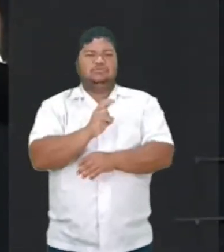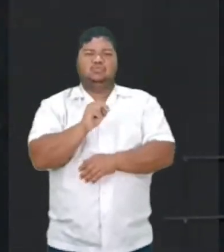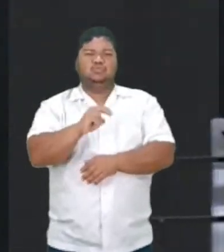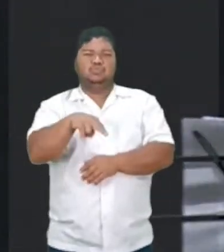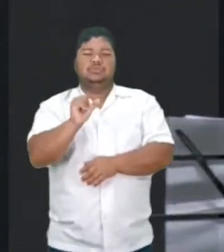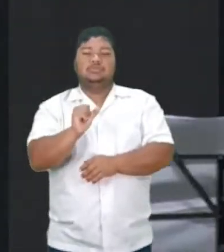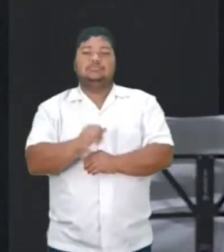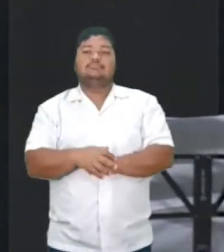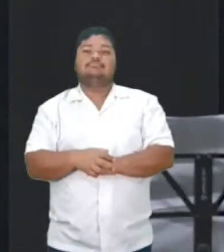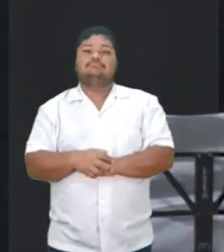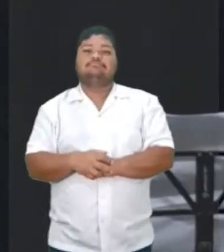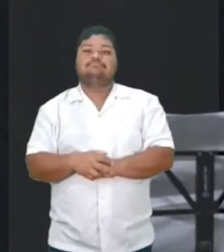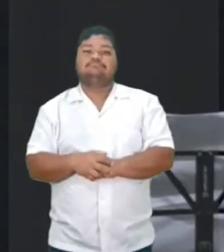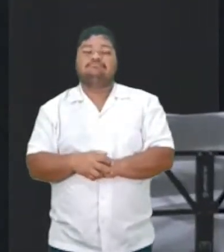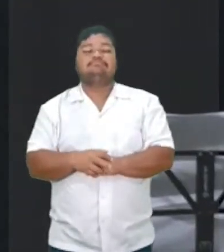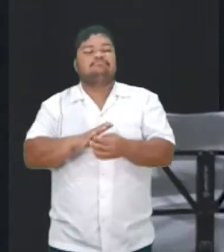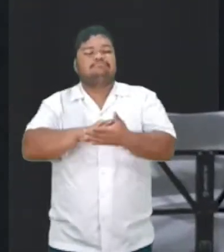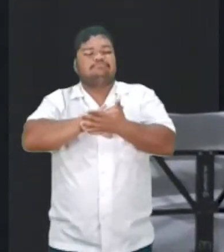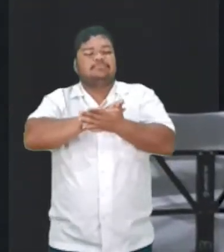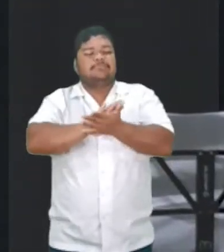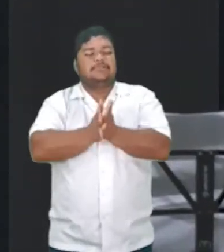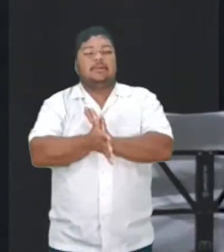se acabou.